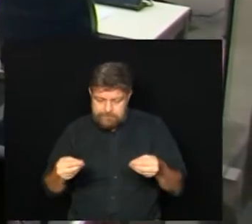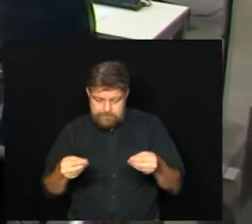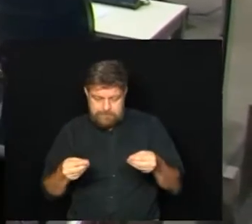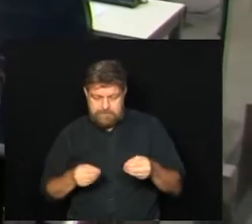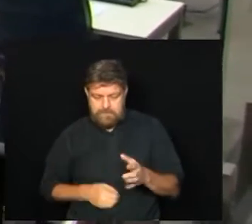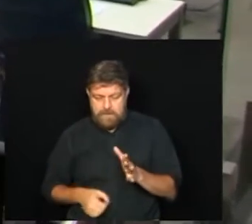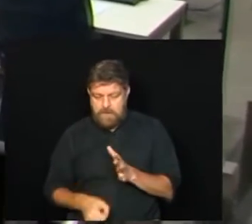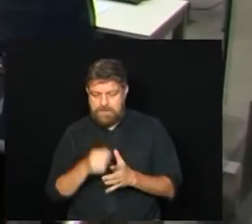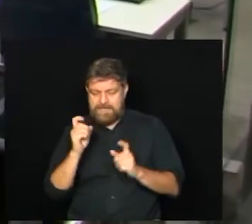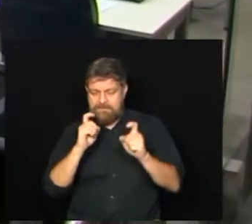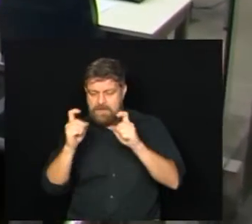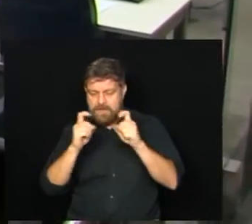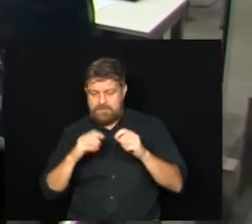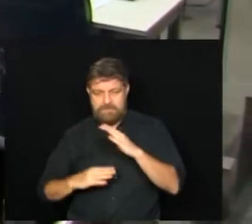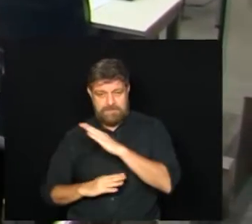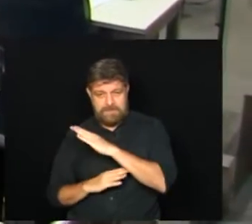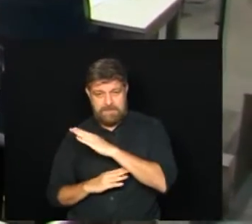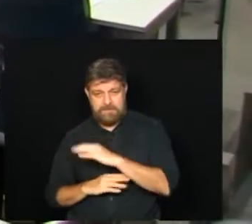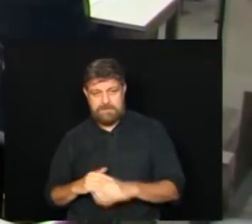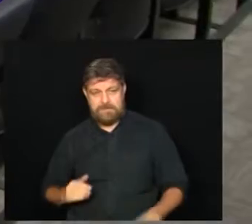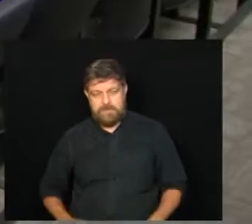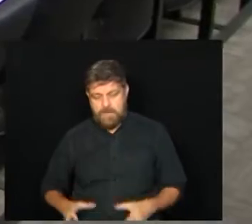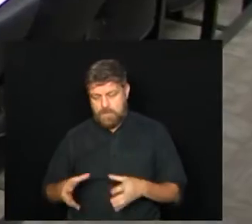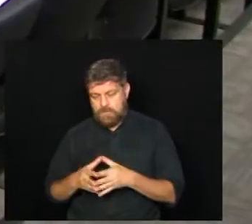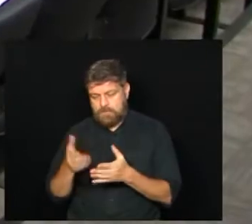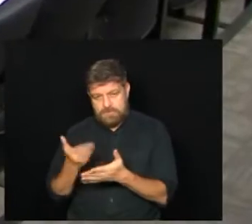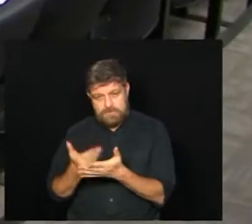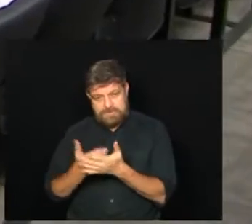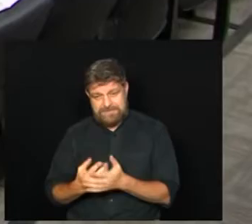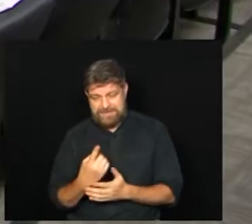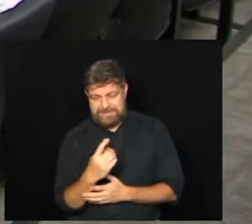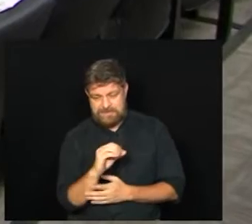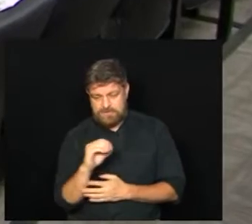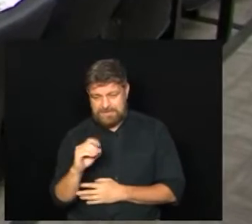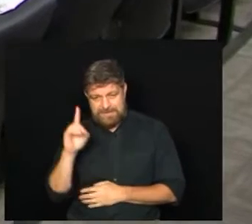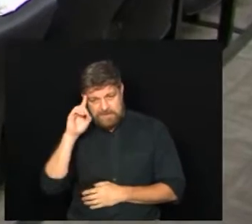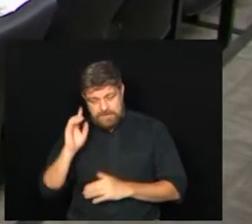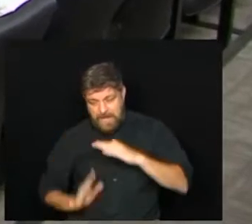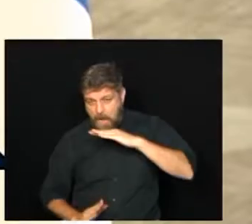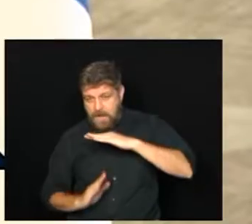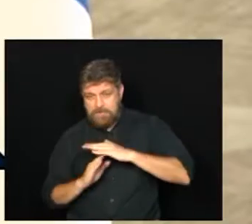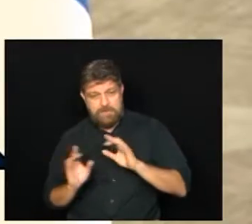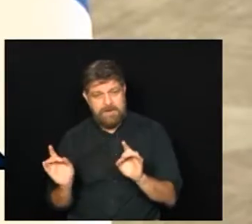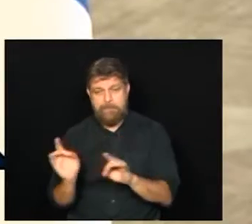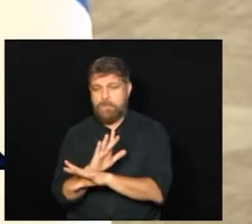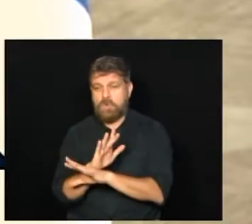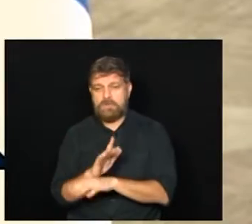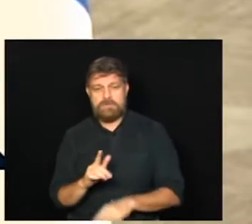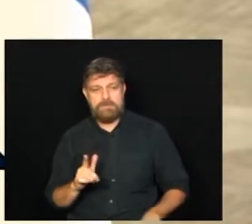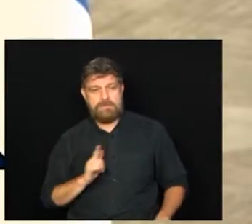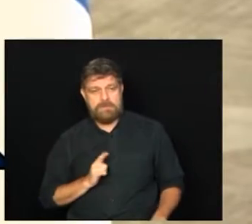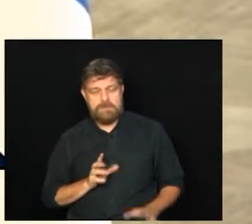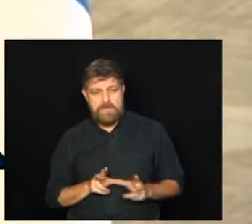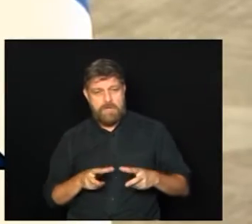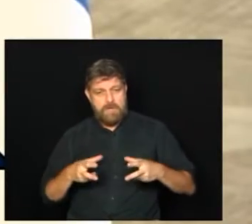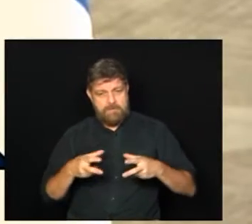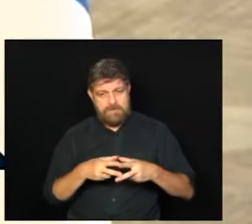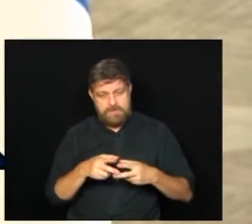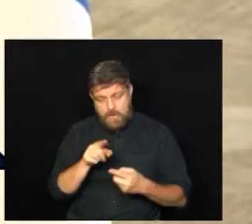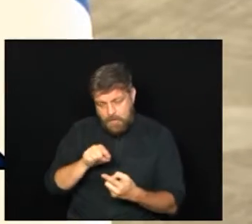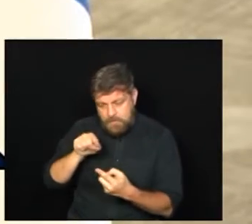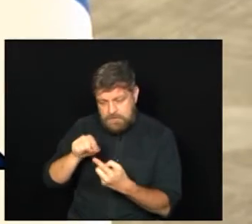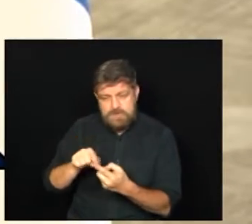reunião ordinária da Câmara. A CE tem 180 dias para concluir os trabalhos. Então, essa comissão ela vem, de